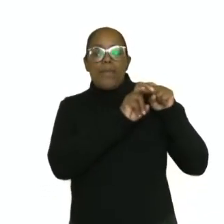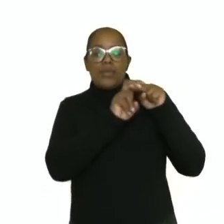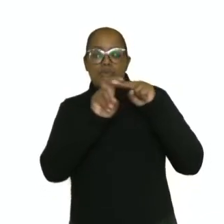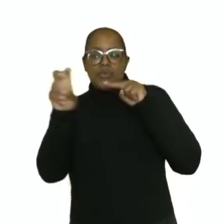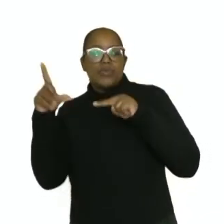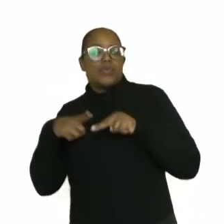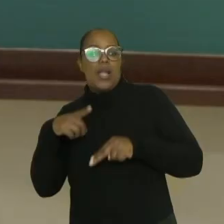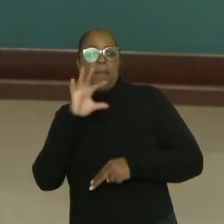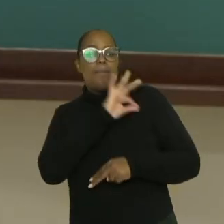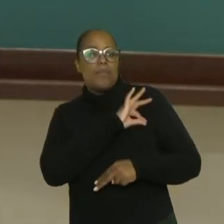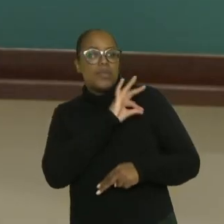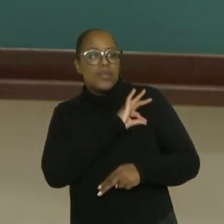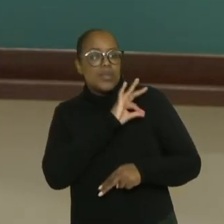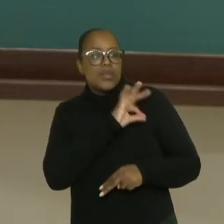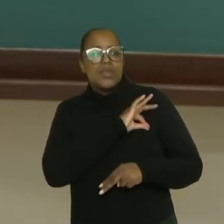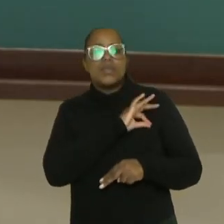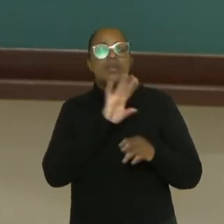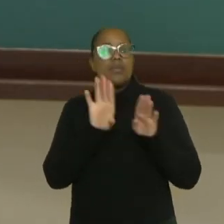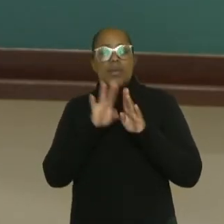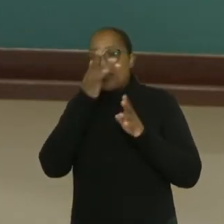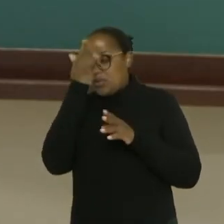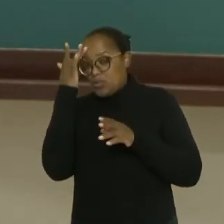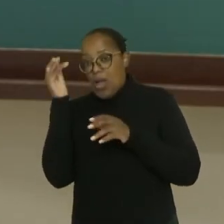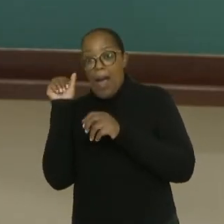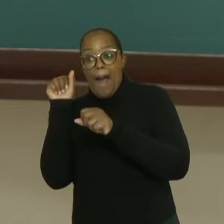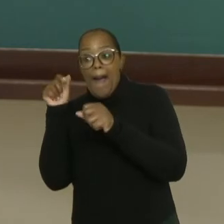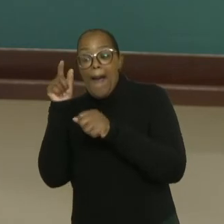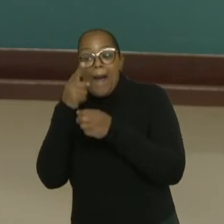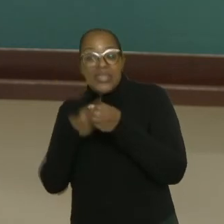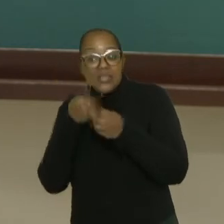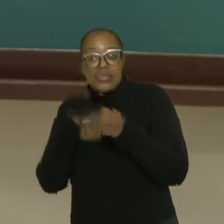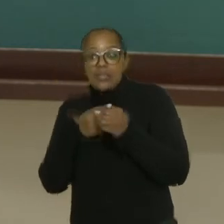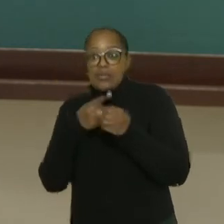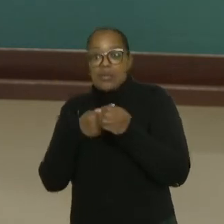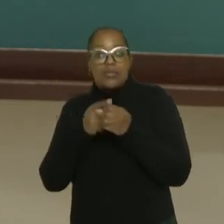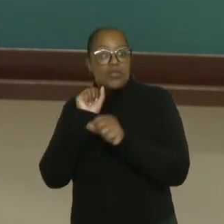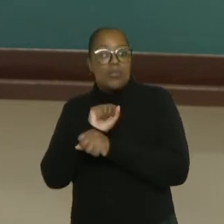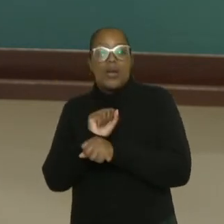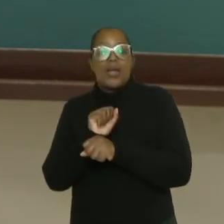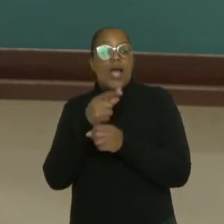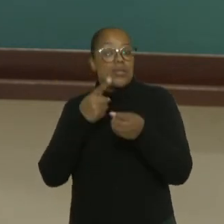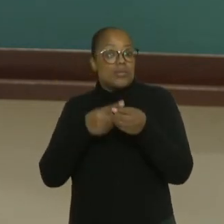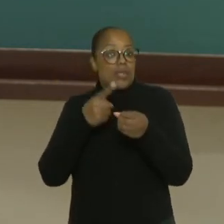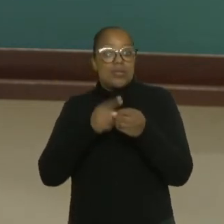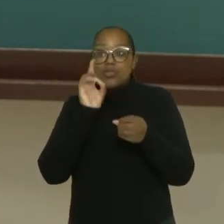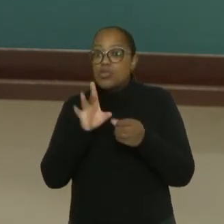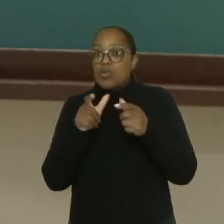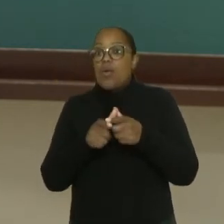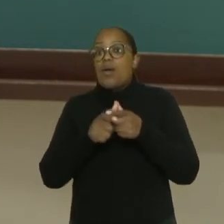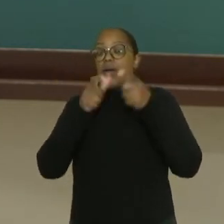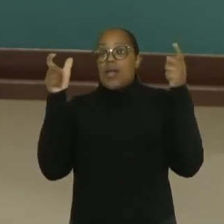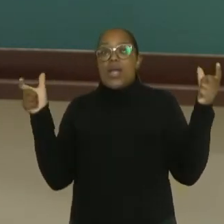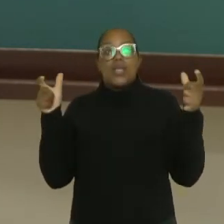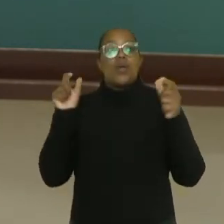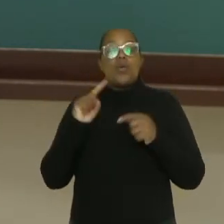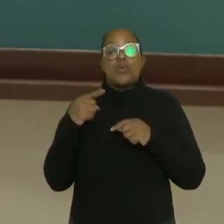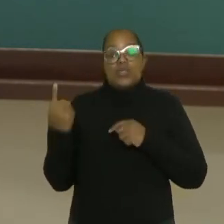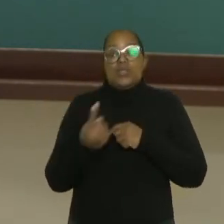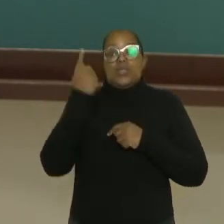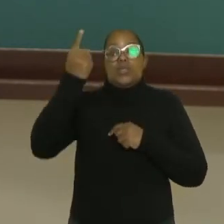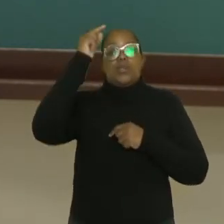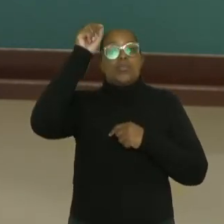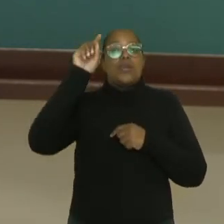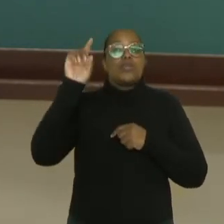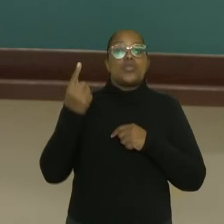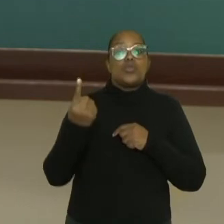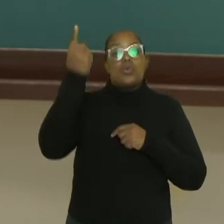policiais, camelôs. A cidade não para, a cidade só cresce. O de cima sobe e o de baixo desce. A cidade